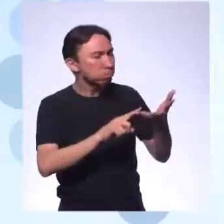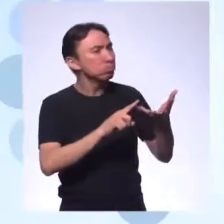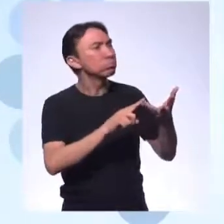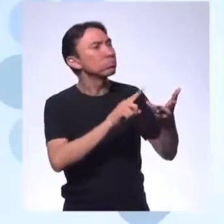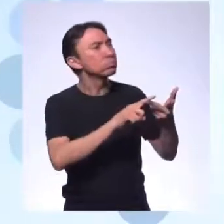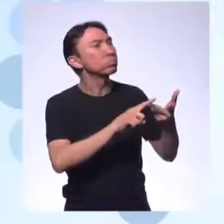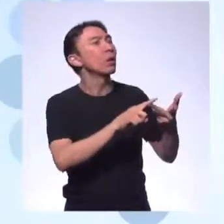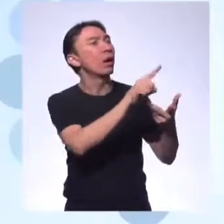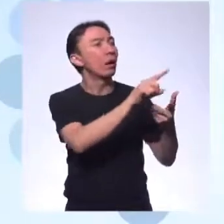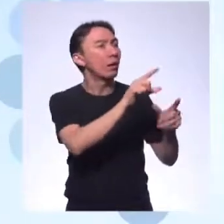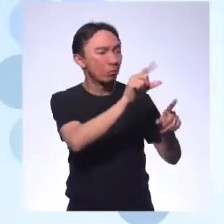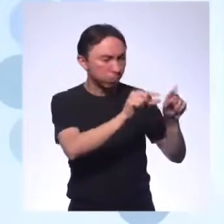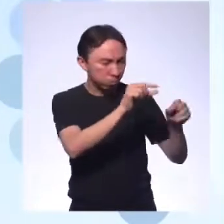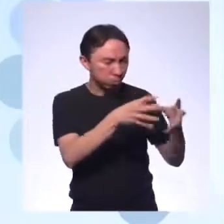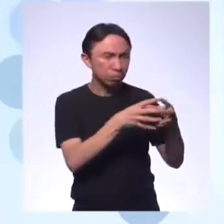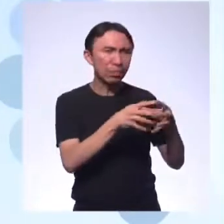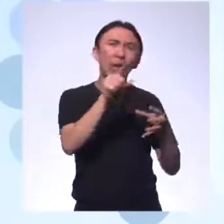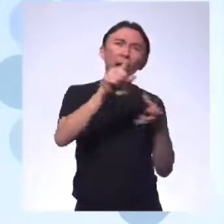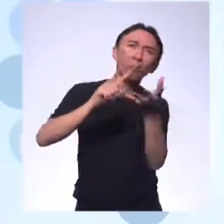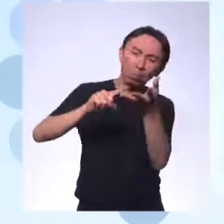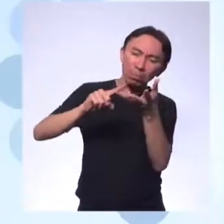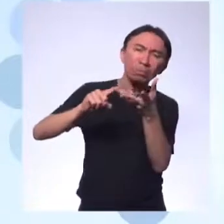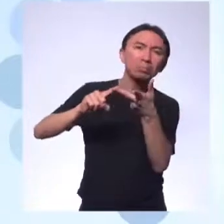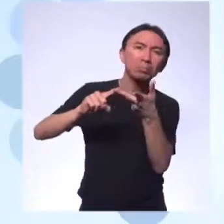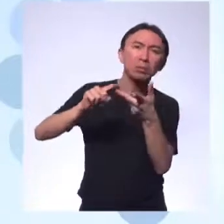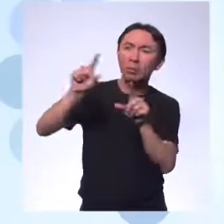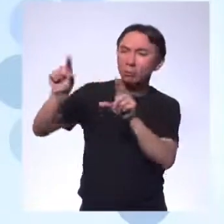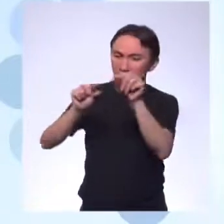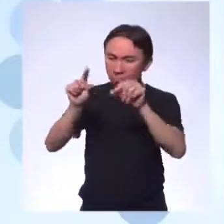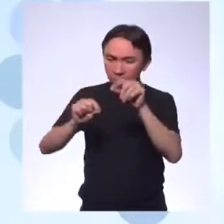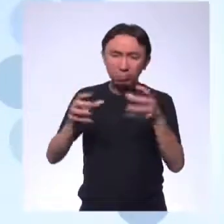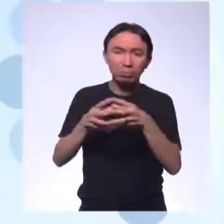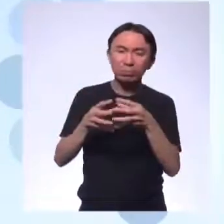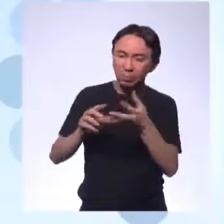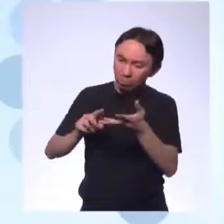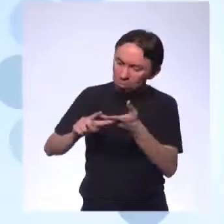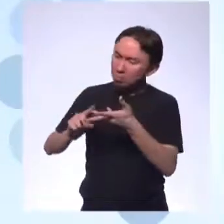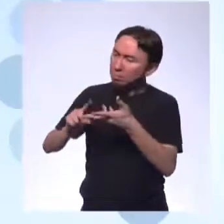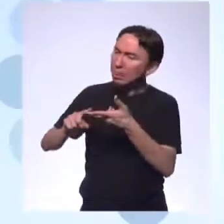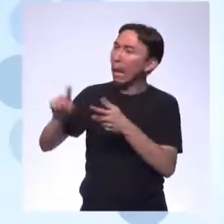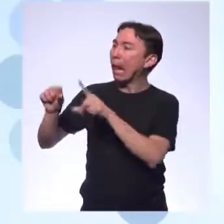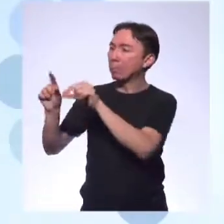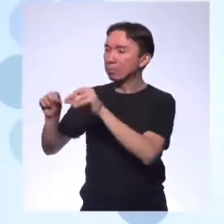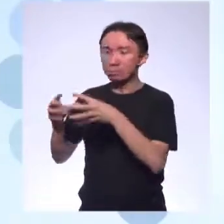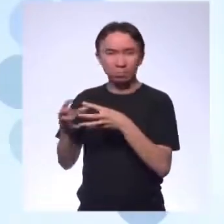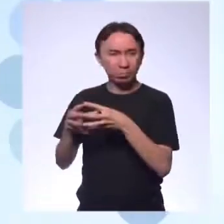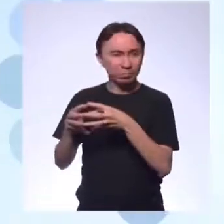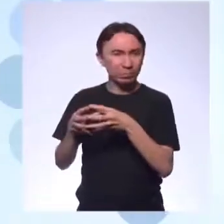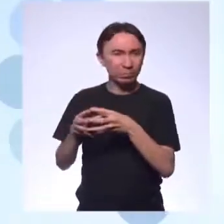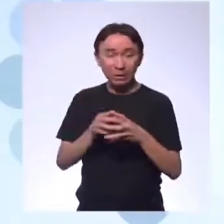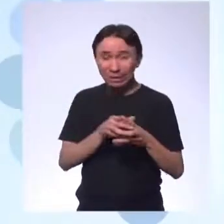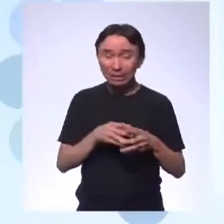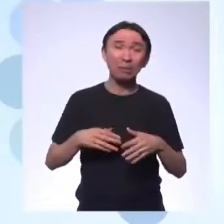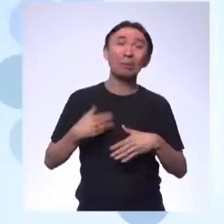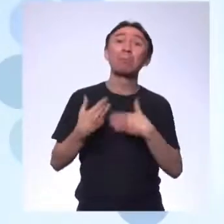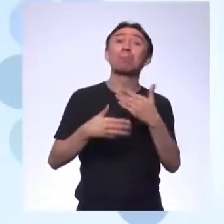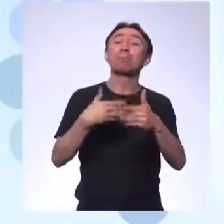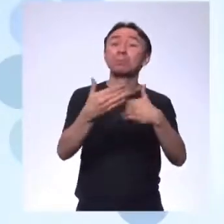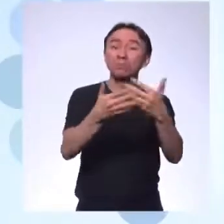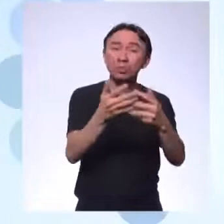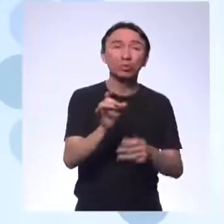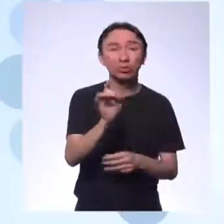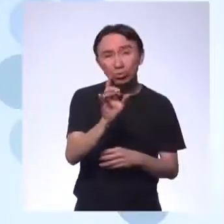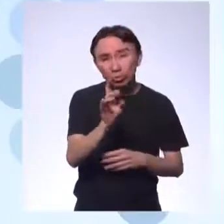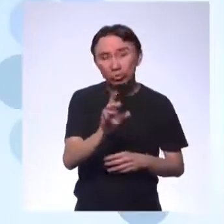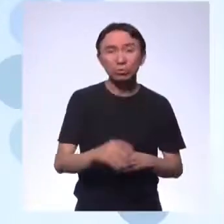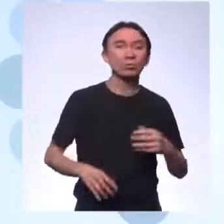tempo, né, até essa época, existia essa dualidade aí, né, entre plantas e animais. Conforme esses estudos eles